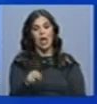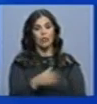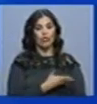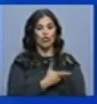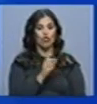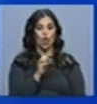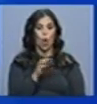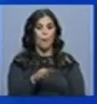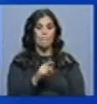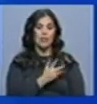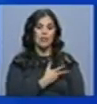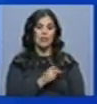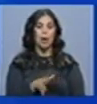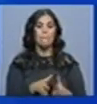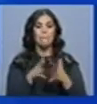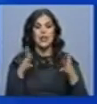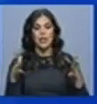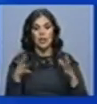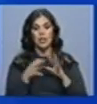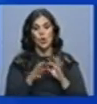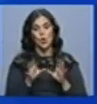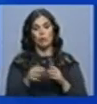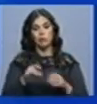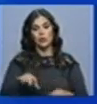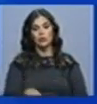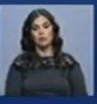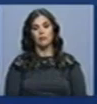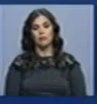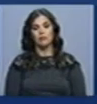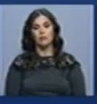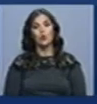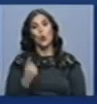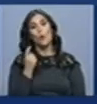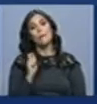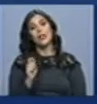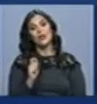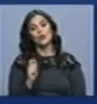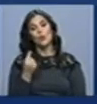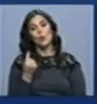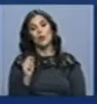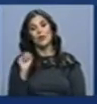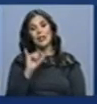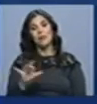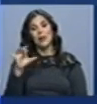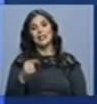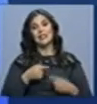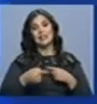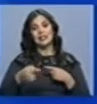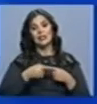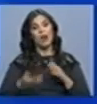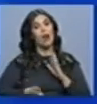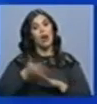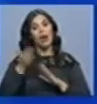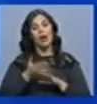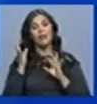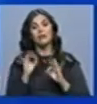fundo, a maior galáxia do grupo local. Miguel, num minuto, nem mais um segundo, a imagem da semana. Muito rapidamente,